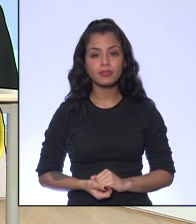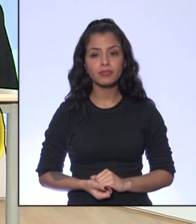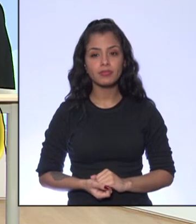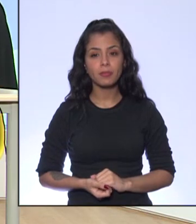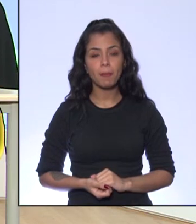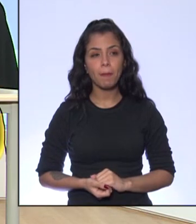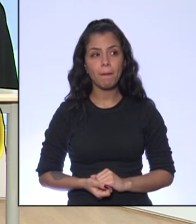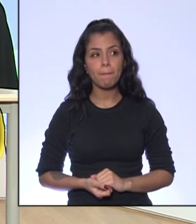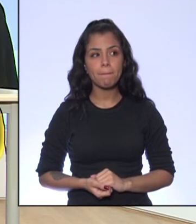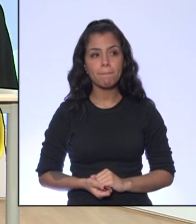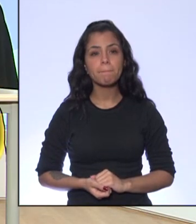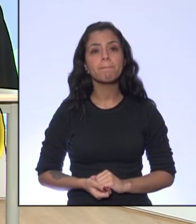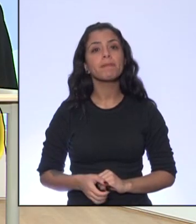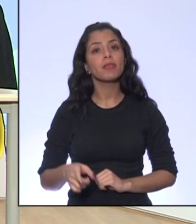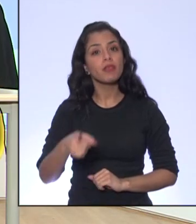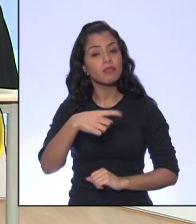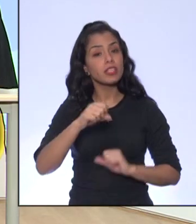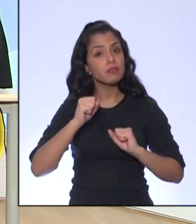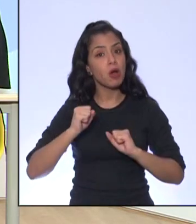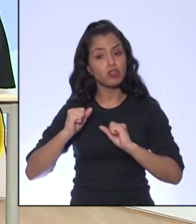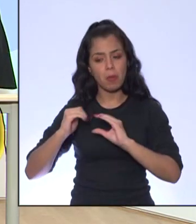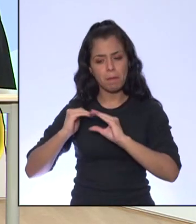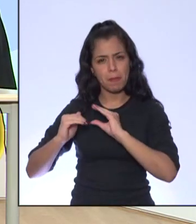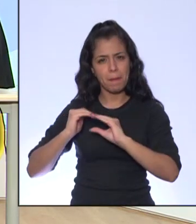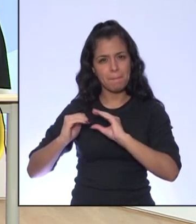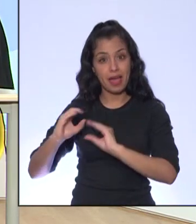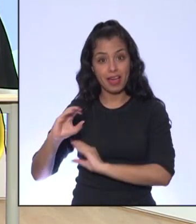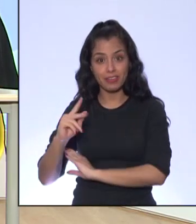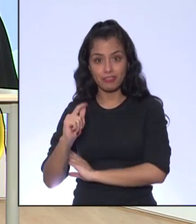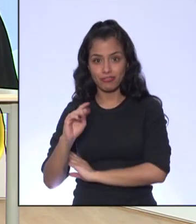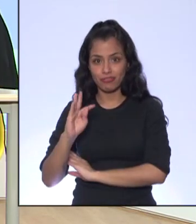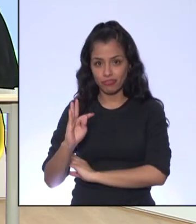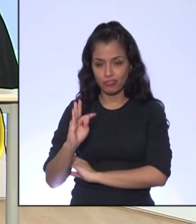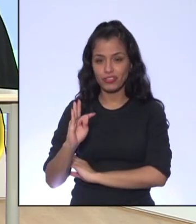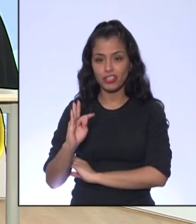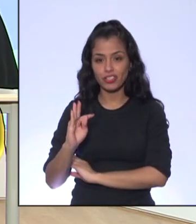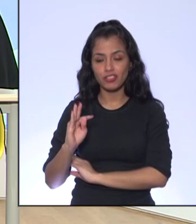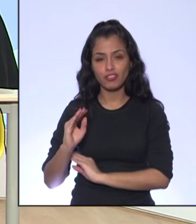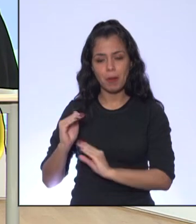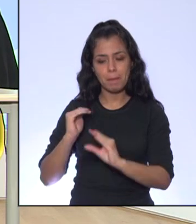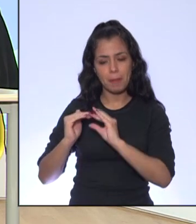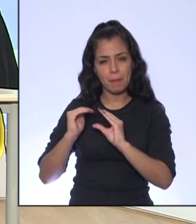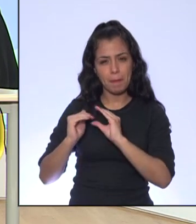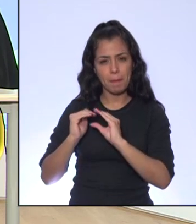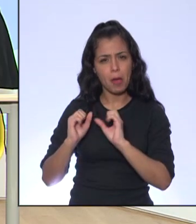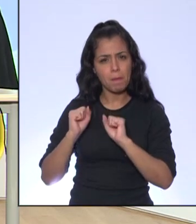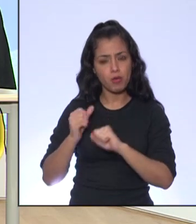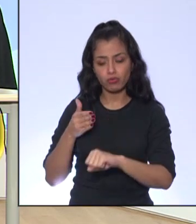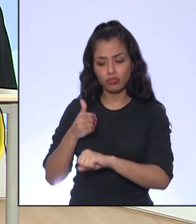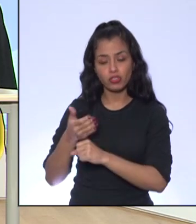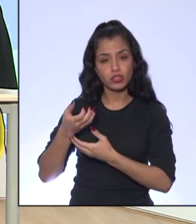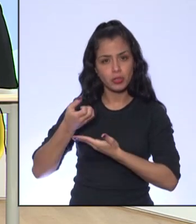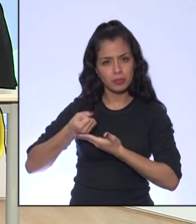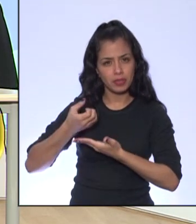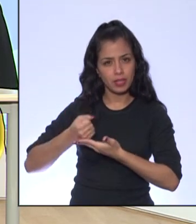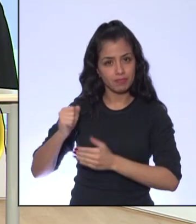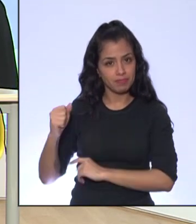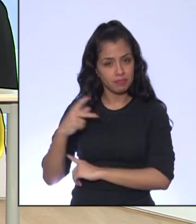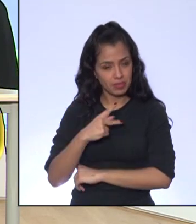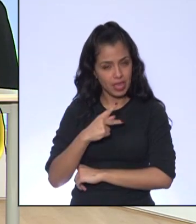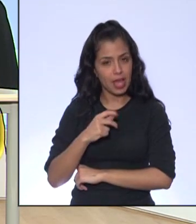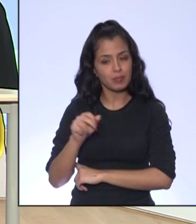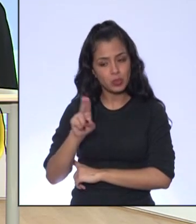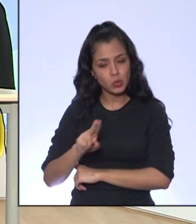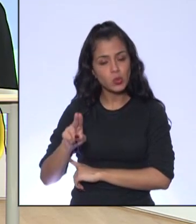Vocês podem usar o chat, se vocês têm acesso. Entrem no aplicativo, usem o chat para a gente conversar um